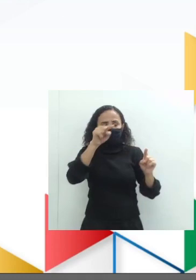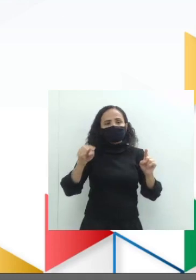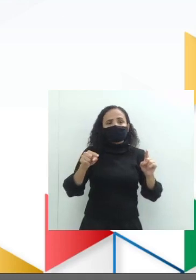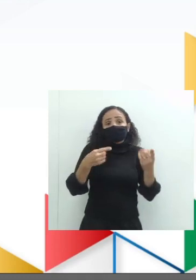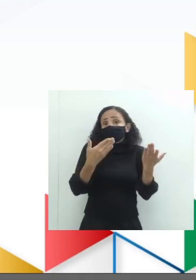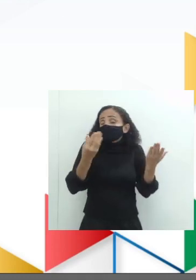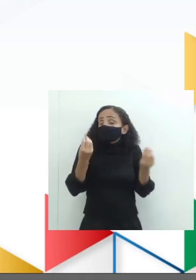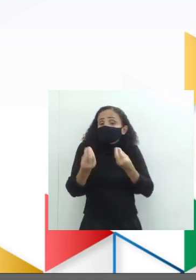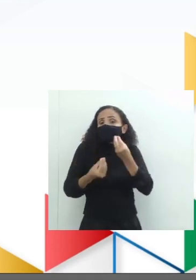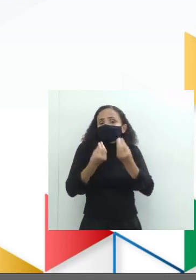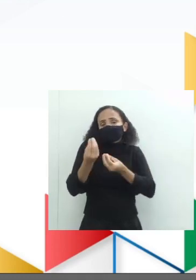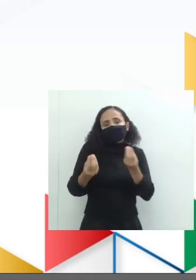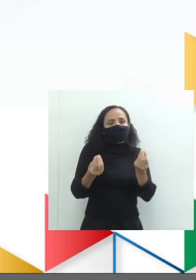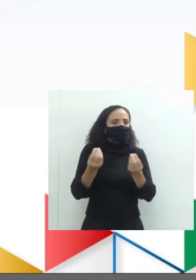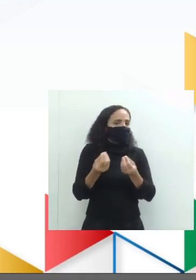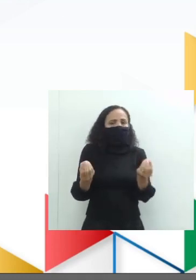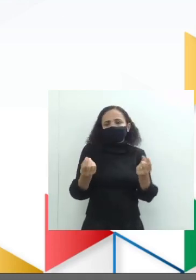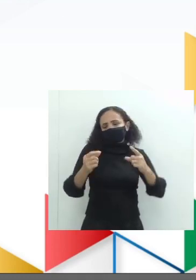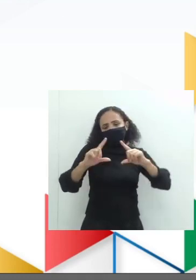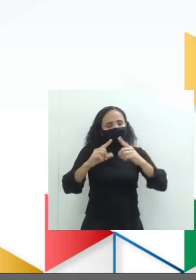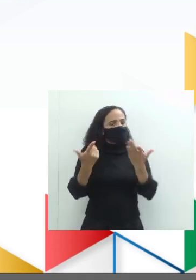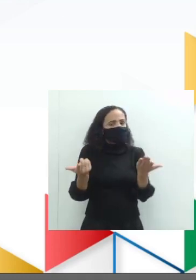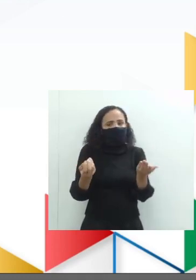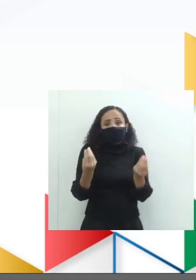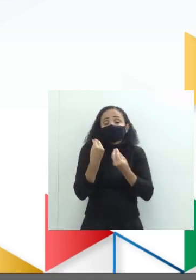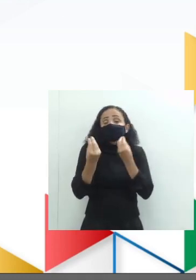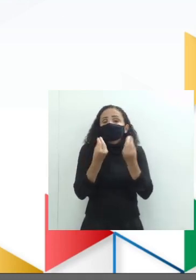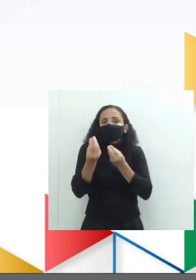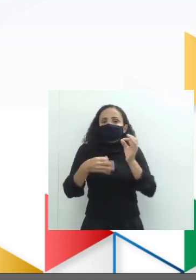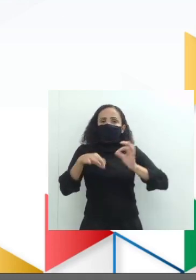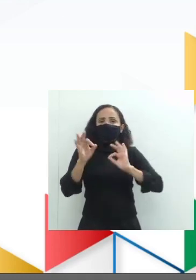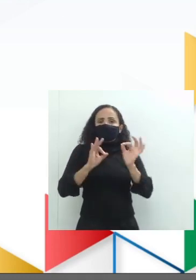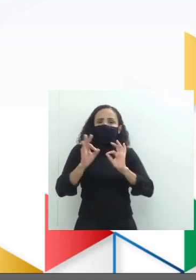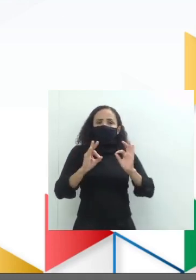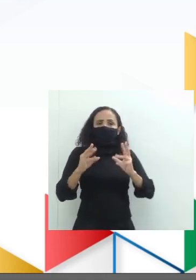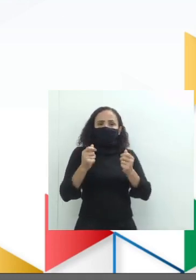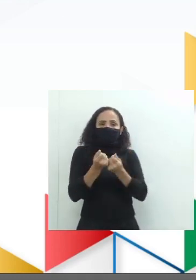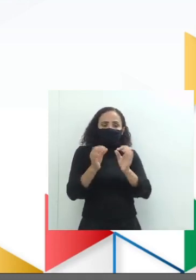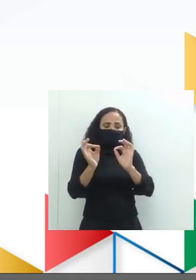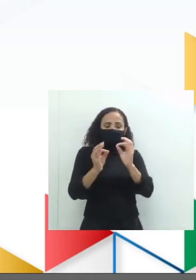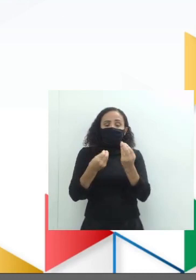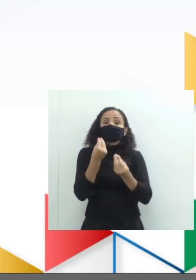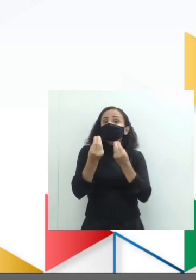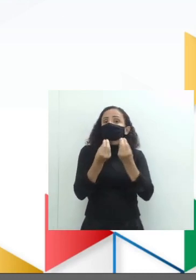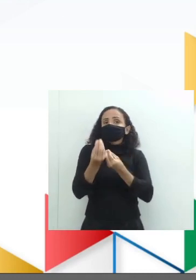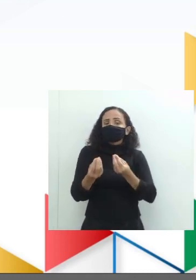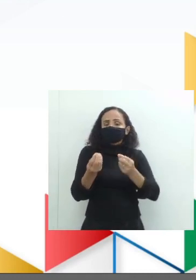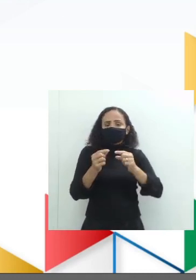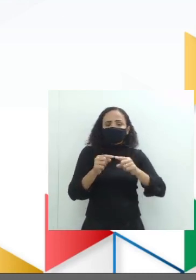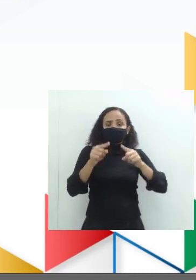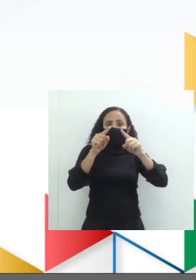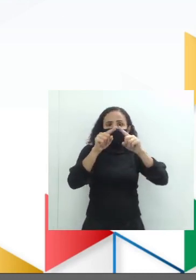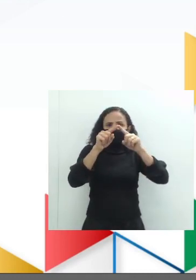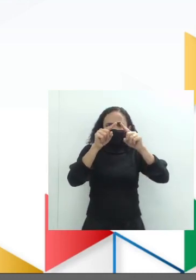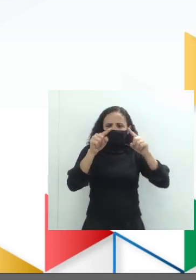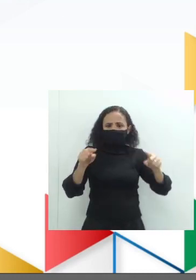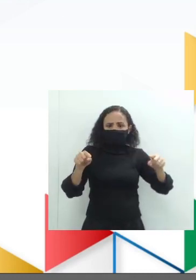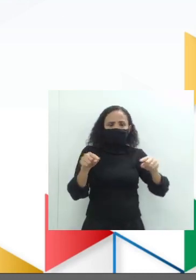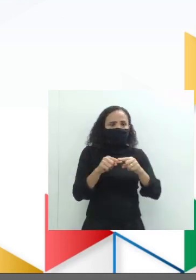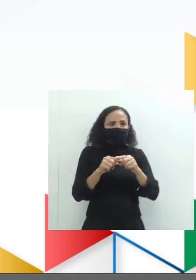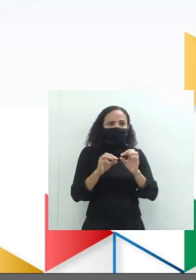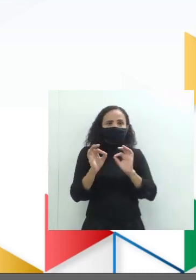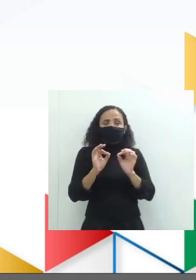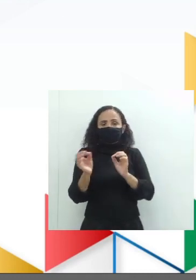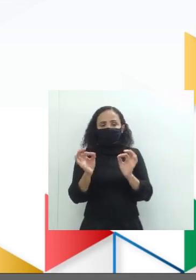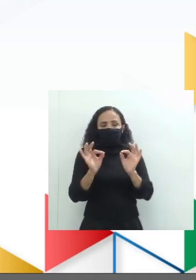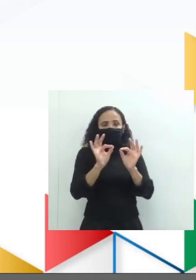se encontram, não é um triângulo. Mas qual é a condição de existência, então, professor, para que seja um triângulo? Preste atenção. Olha a animação,